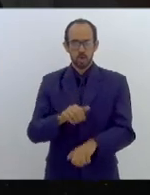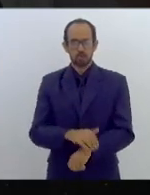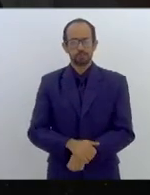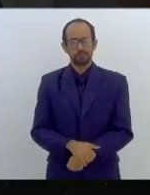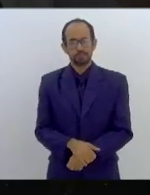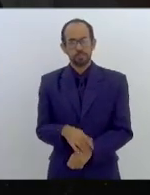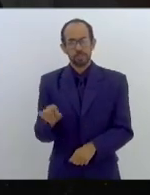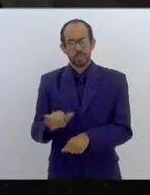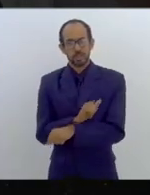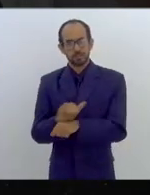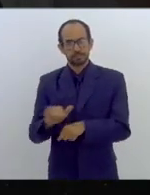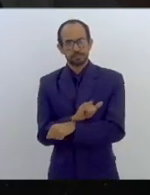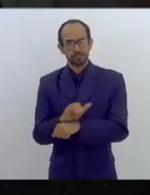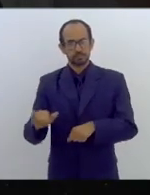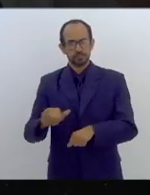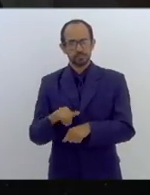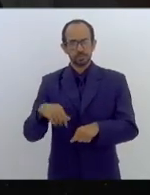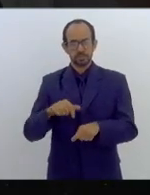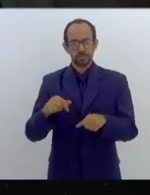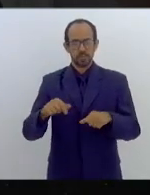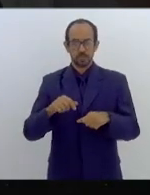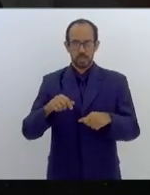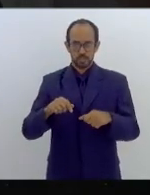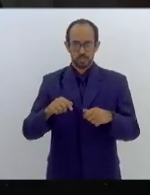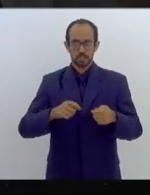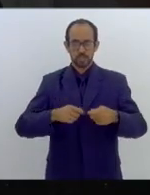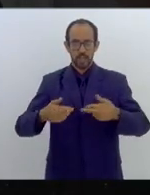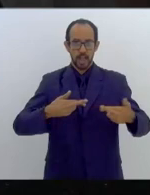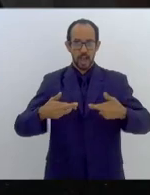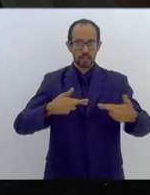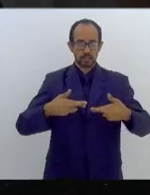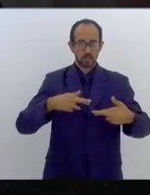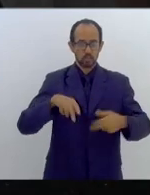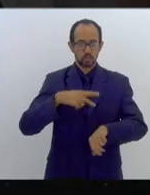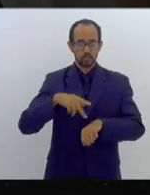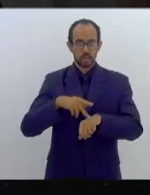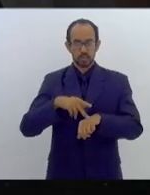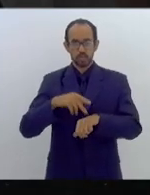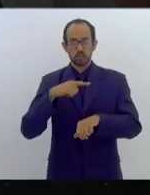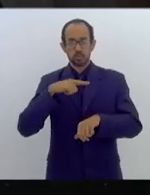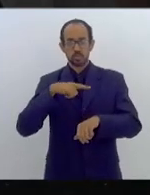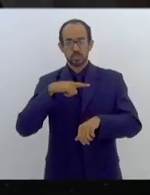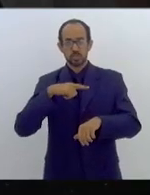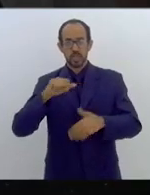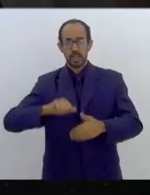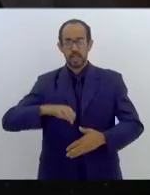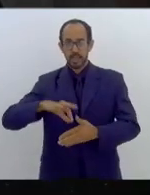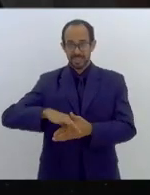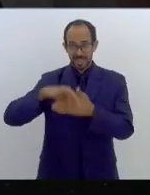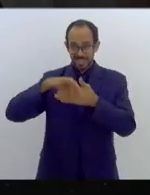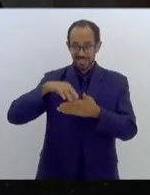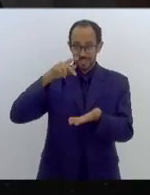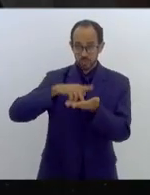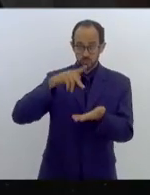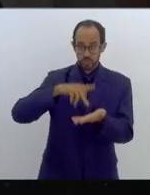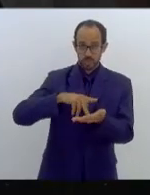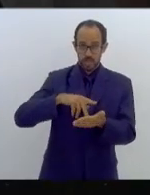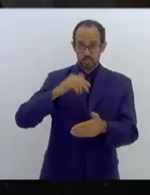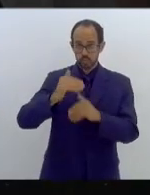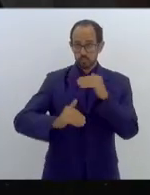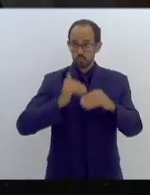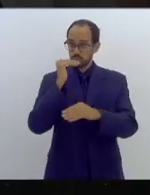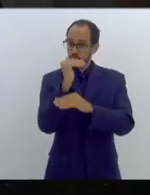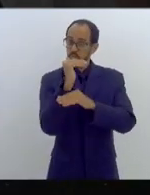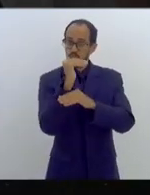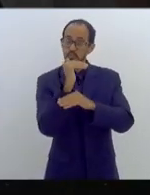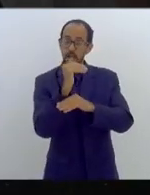nas articulações entre os países, né, os que prevalecem, os que impõem mais claramente, os que fazem prevalecer, melhor dizendo, os seus